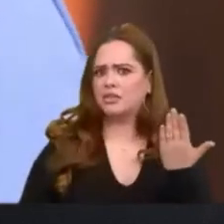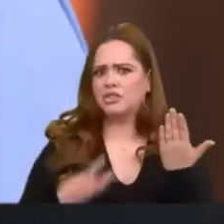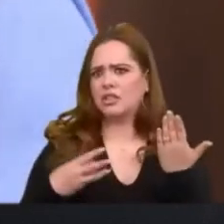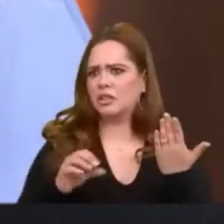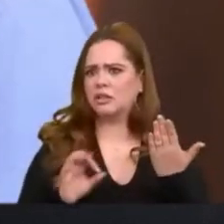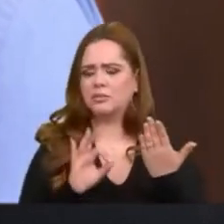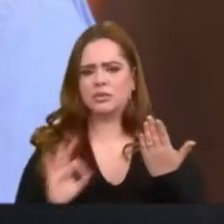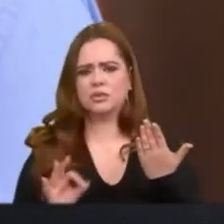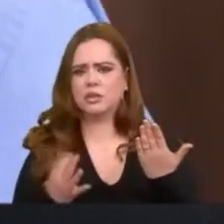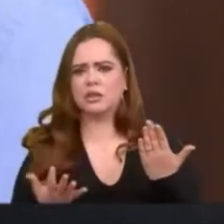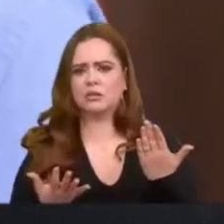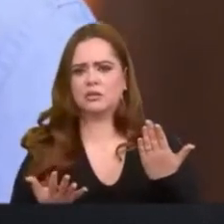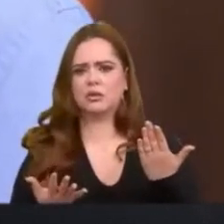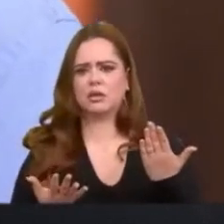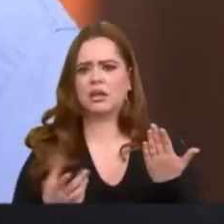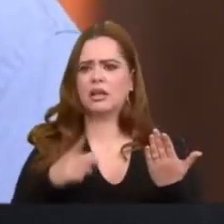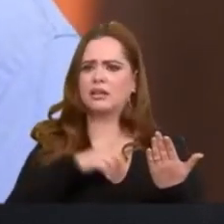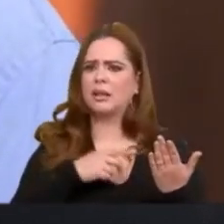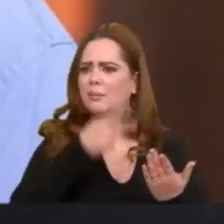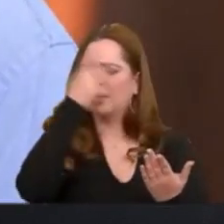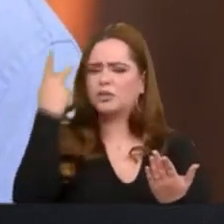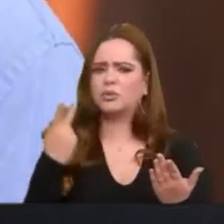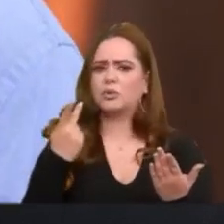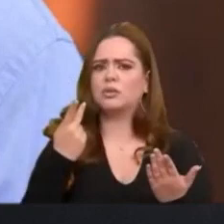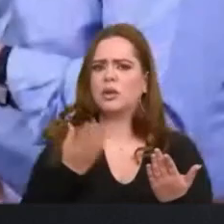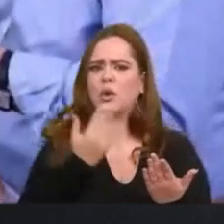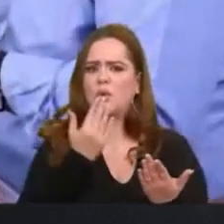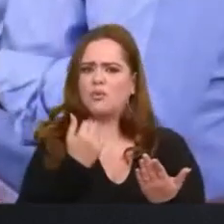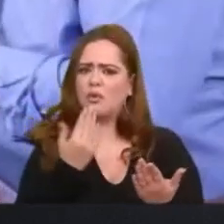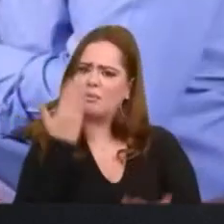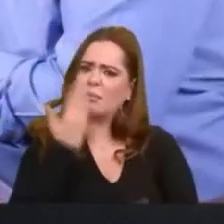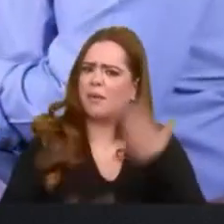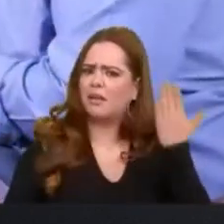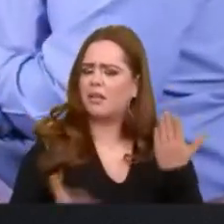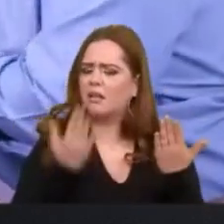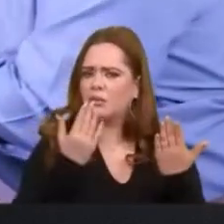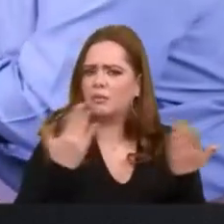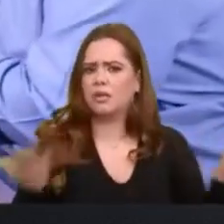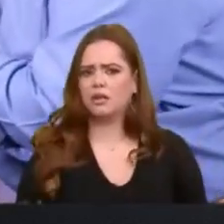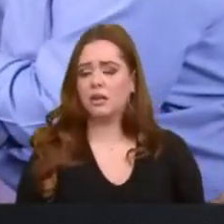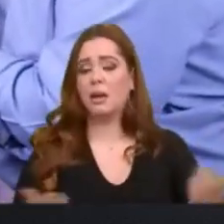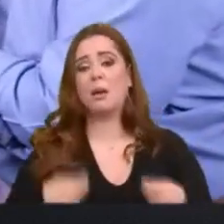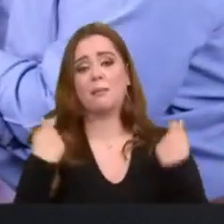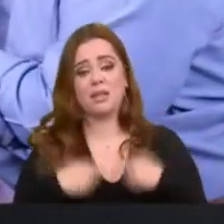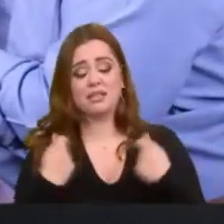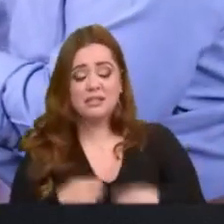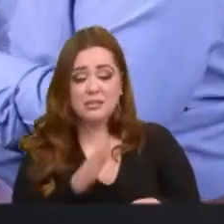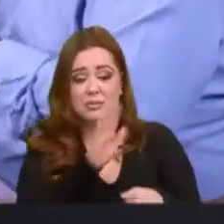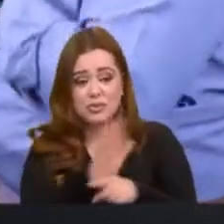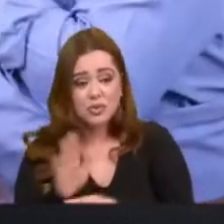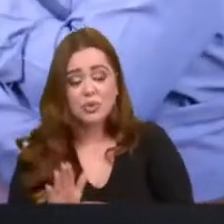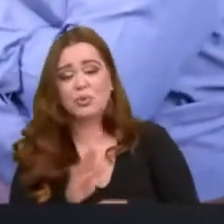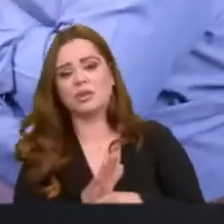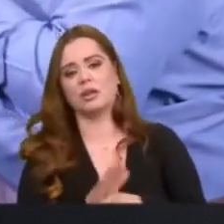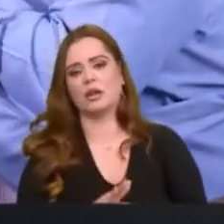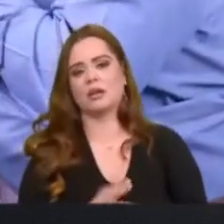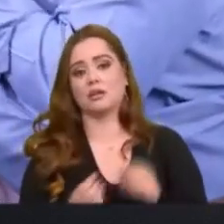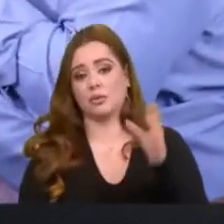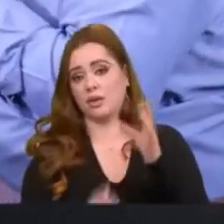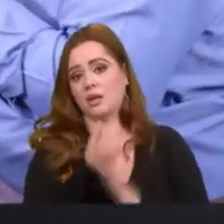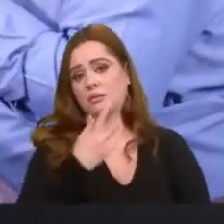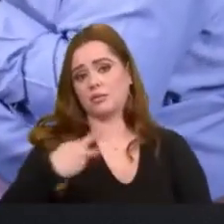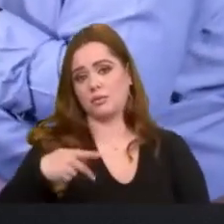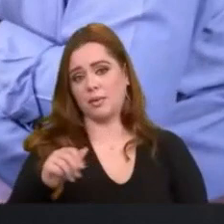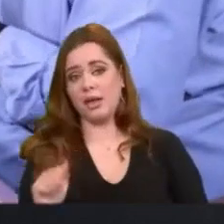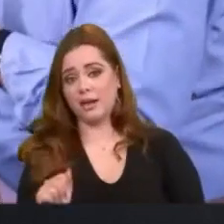não é possível se você tem gente com fome e perdendo alimento então é preciso que a gente cuida é por isso que nós queremos operar mas não é